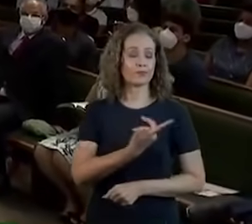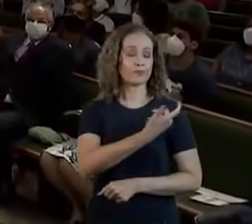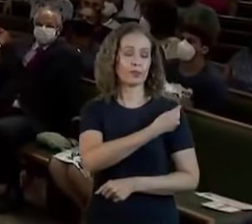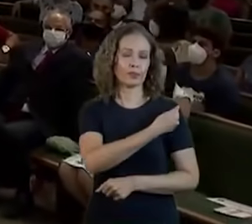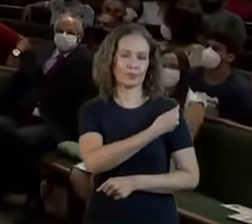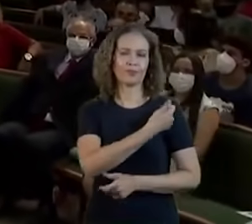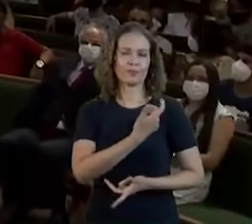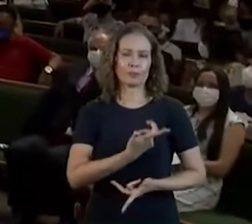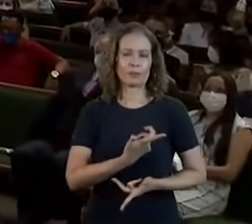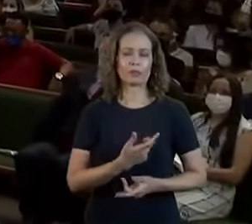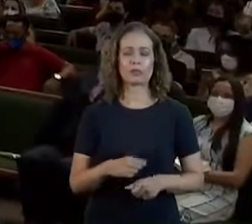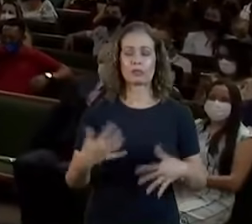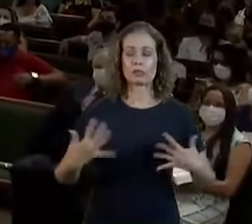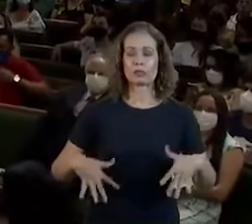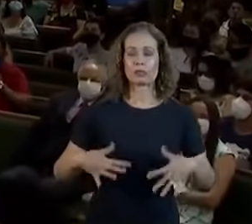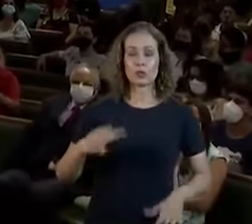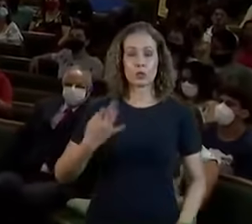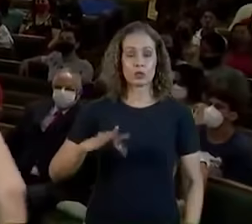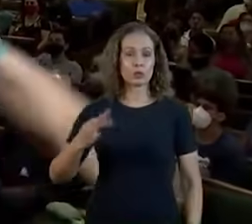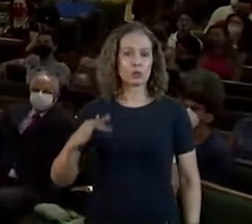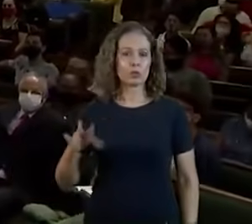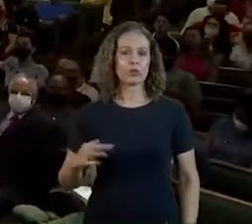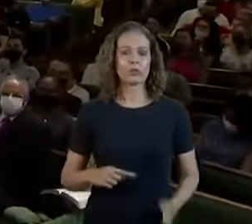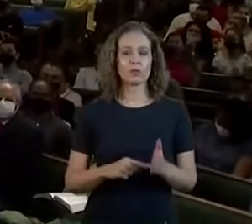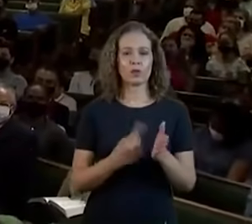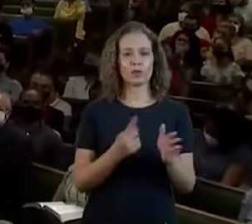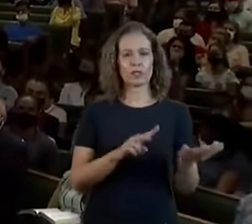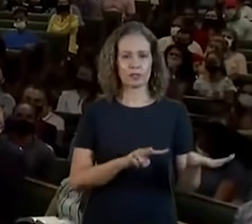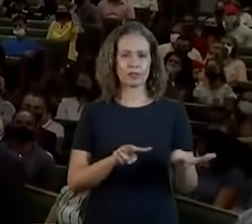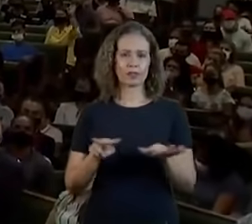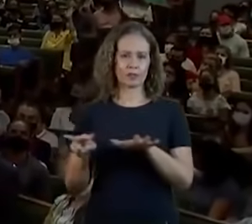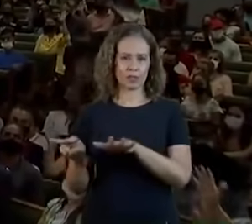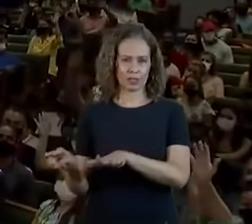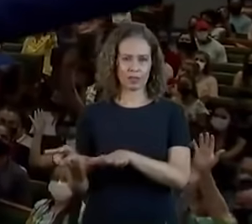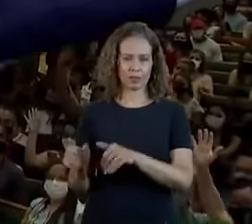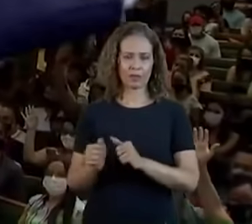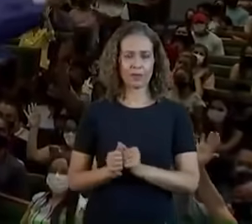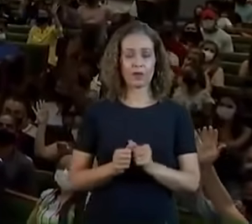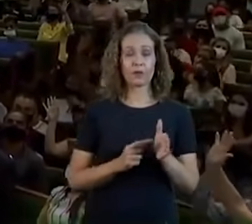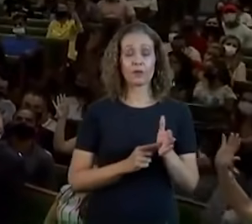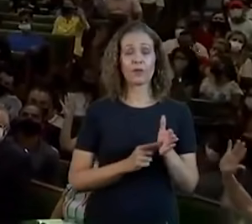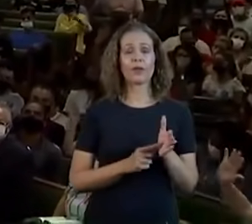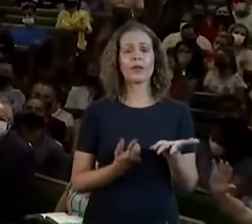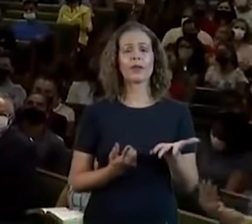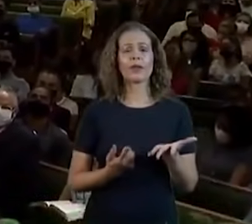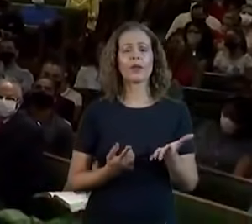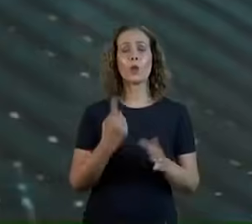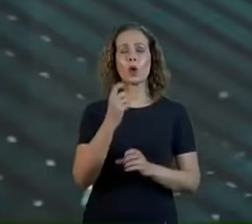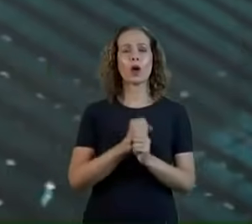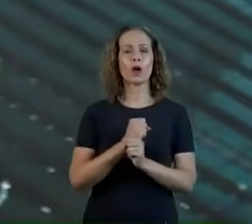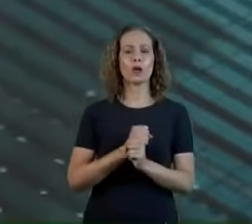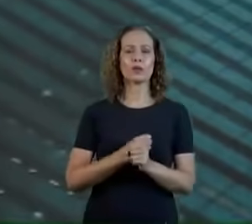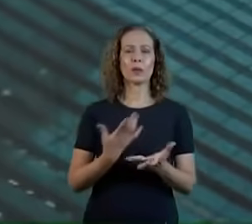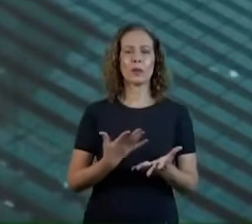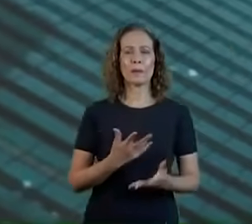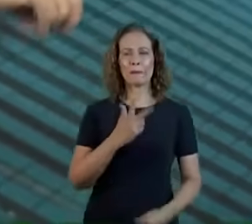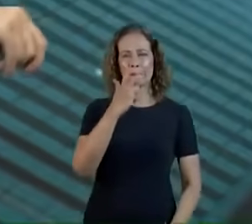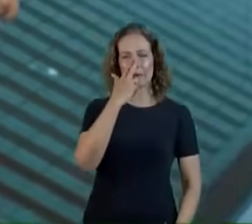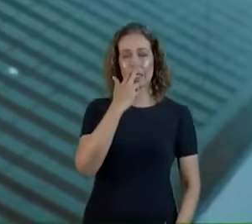semana, durante 4 anos. Quem já tomou Bezetacil? É a mesma coisa de pôr o demônio dentro de uma